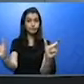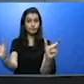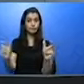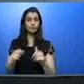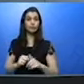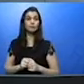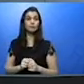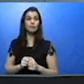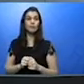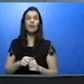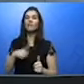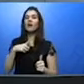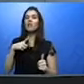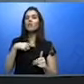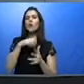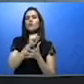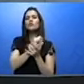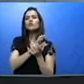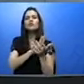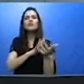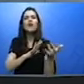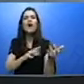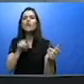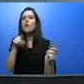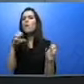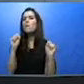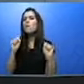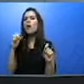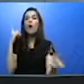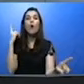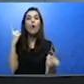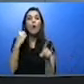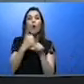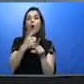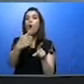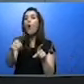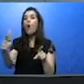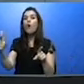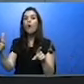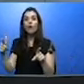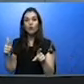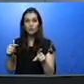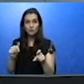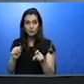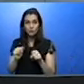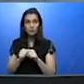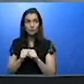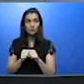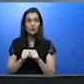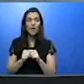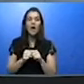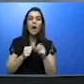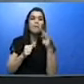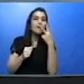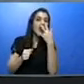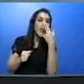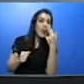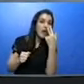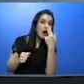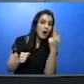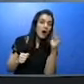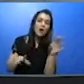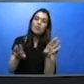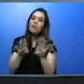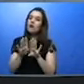aparecer um exercício e vocês podem encontrar também outros exercícios pedindo para analisar a semelhança e